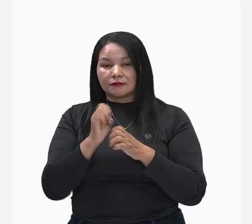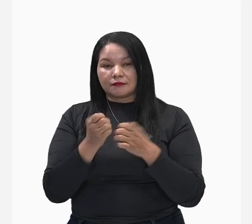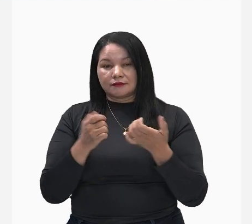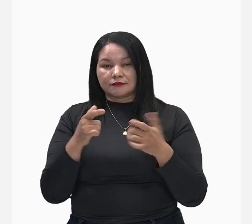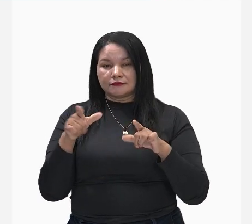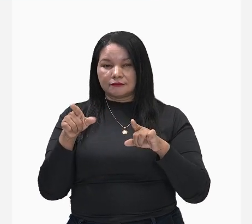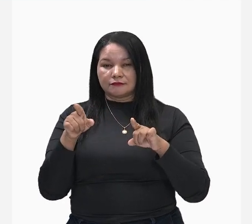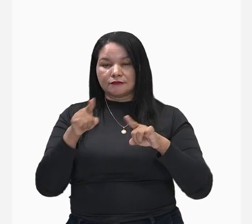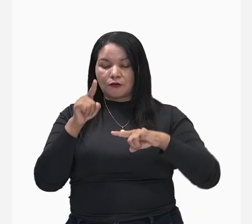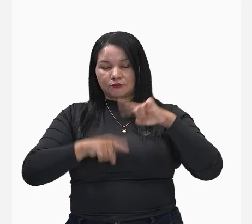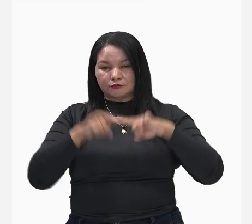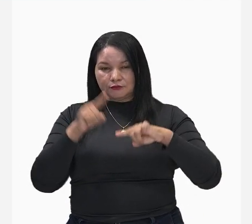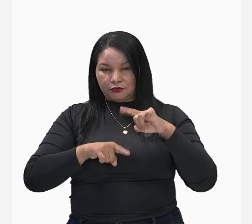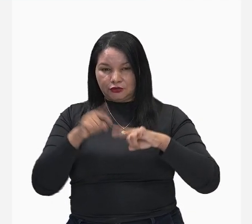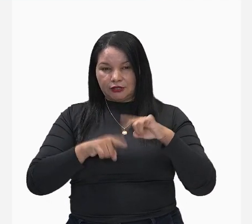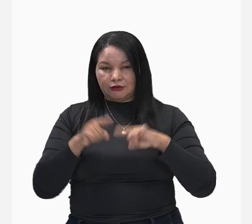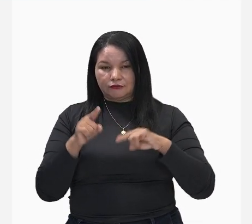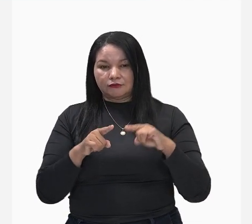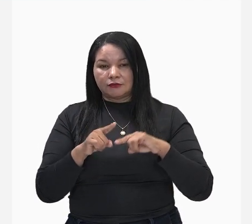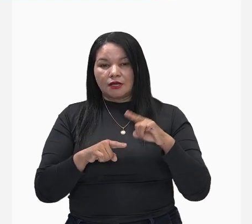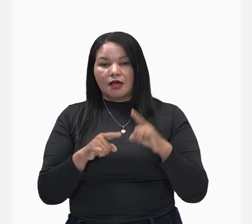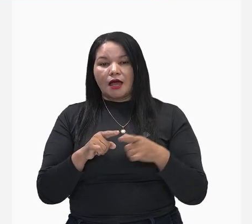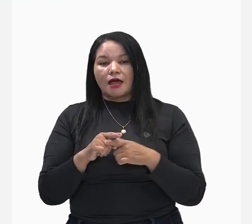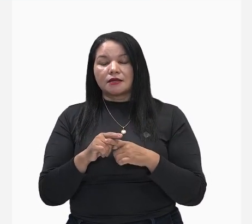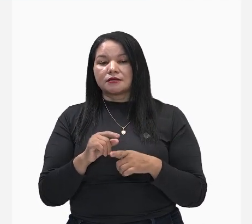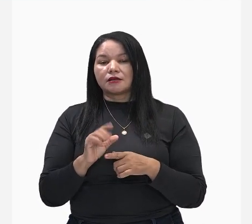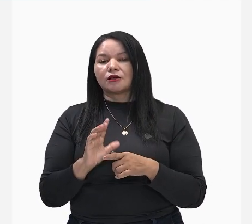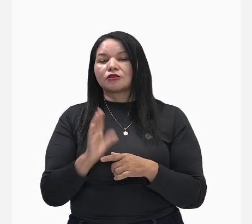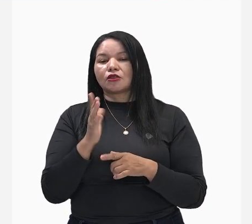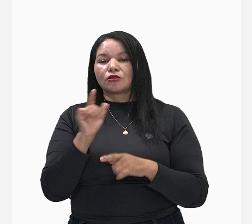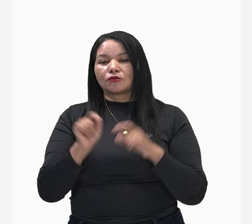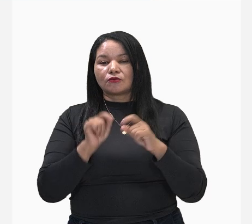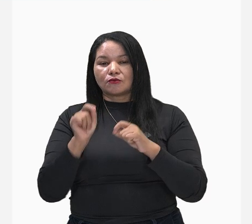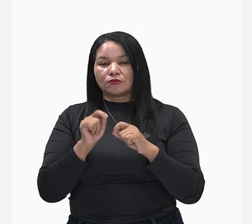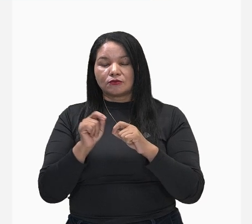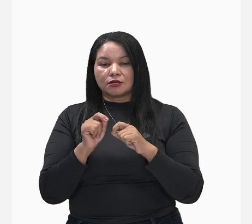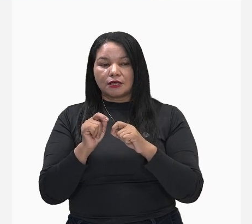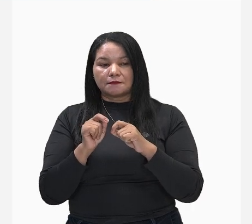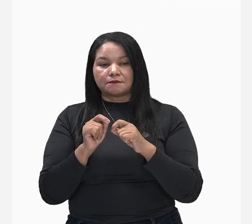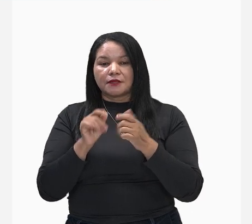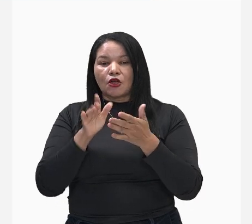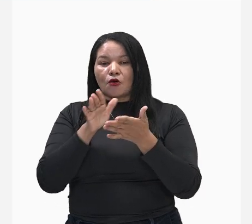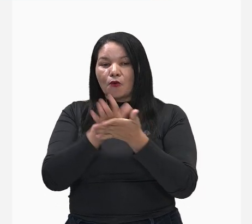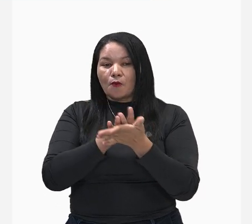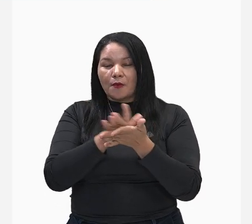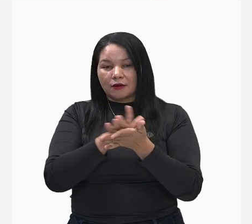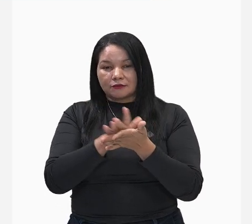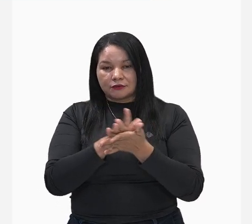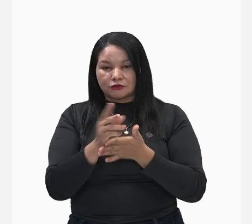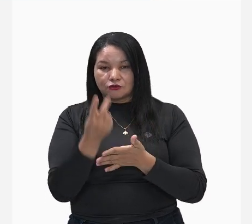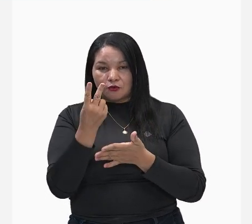em um objeto, geralmente causada pelo atrito entre dois materiais.